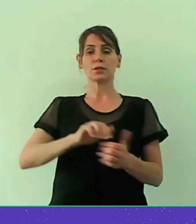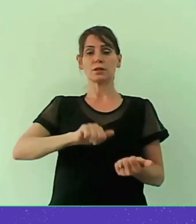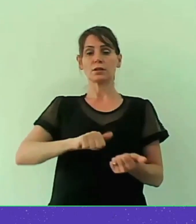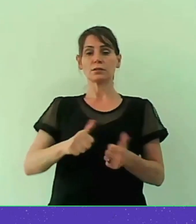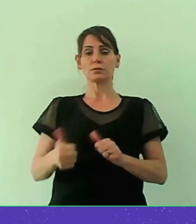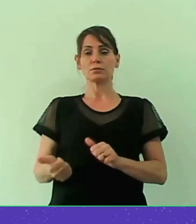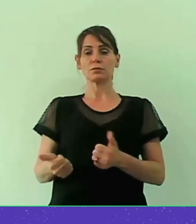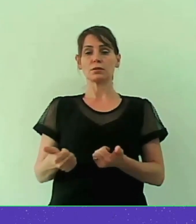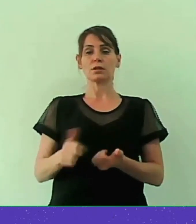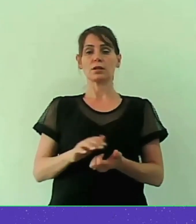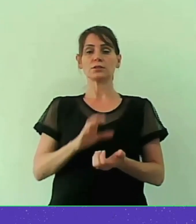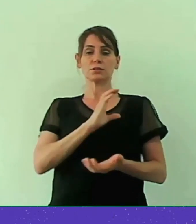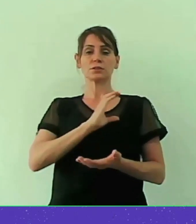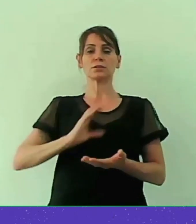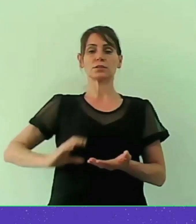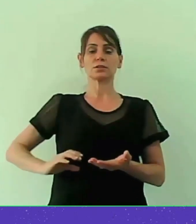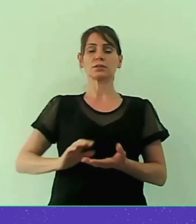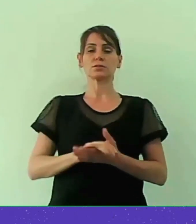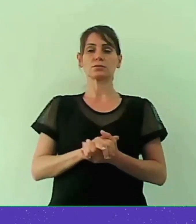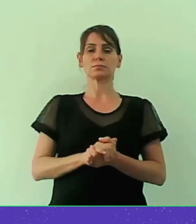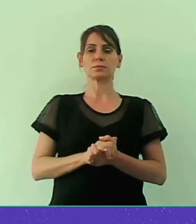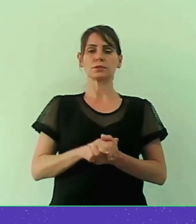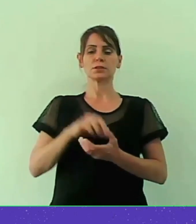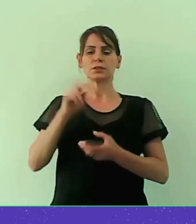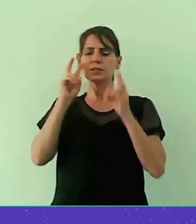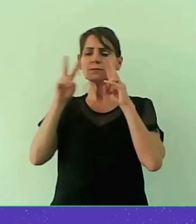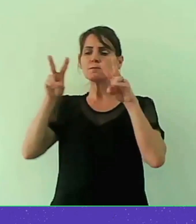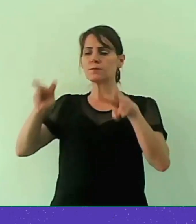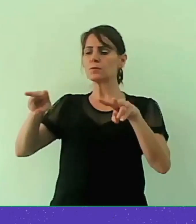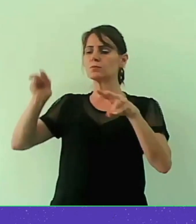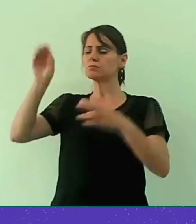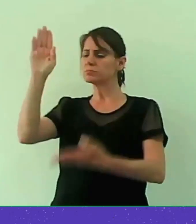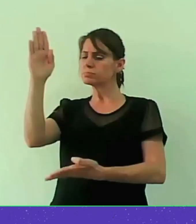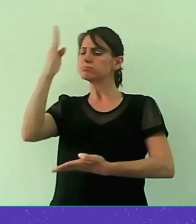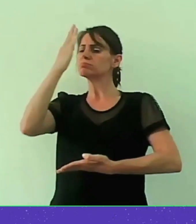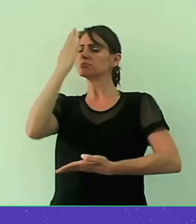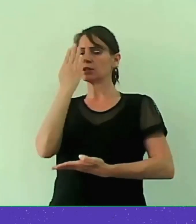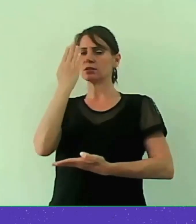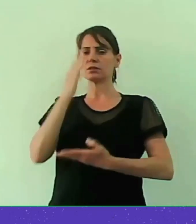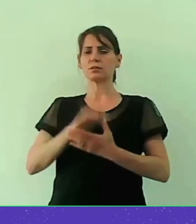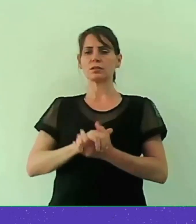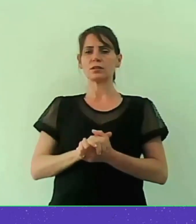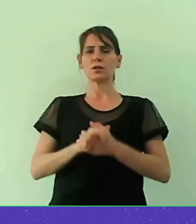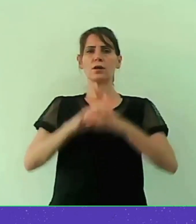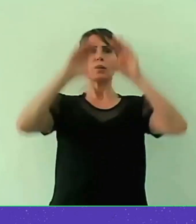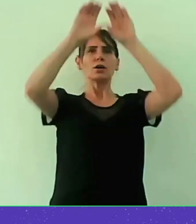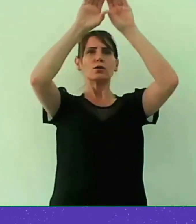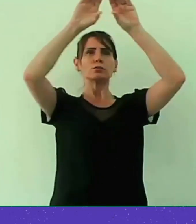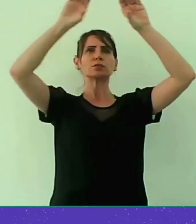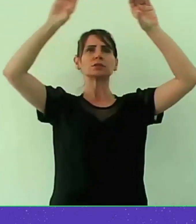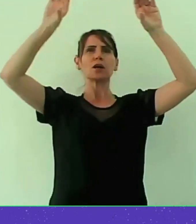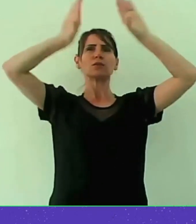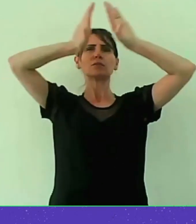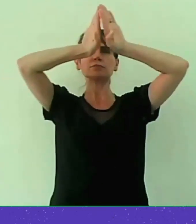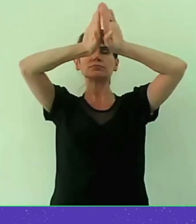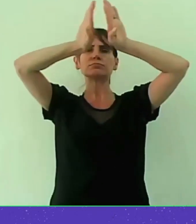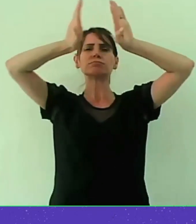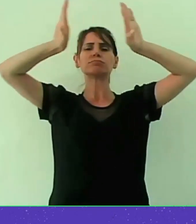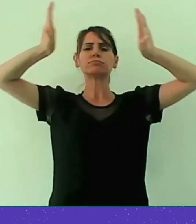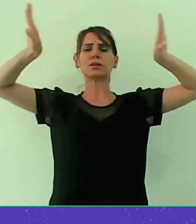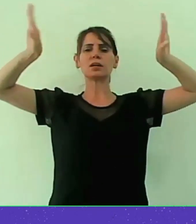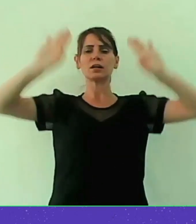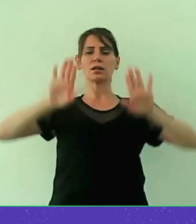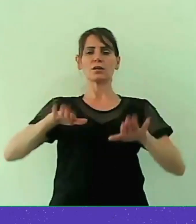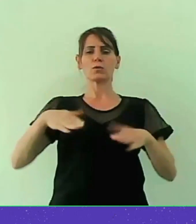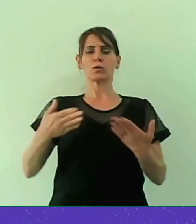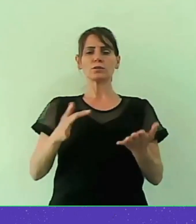E ele viu pessoalmente que o céu se abriu quando Jesus saiu das águas, o céu